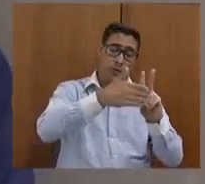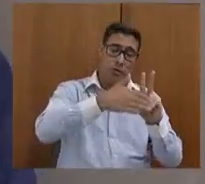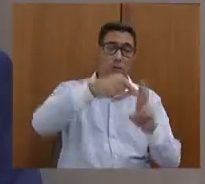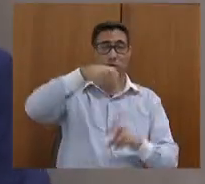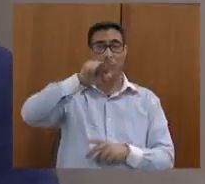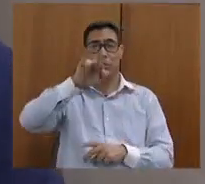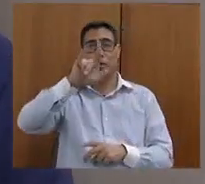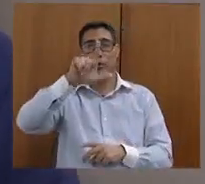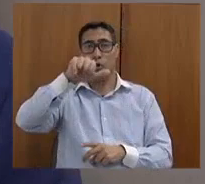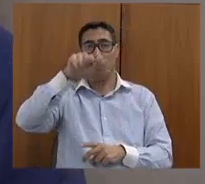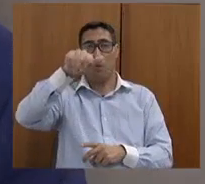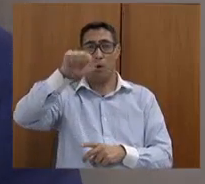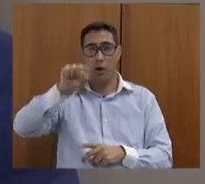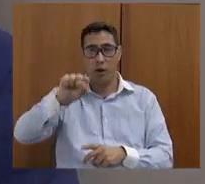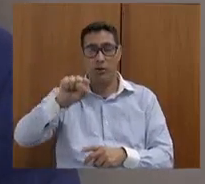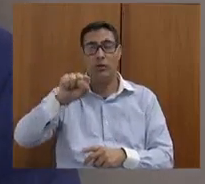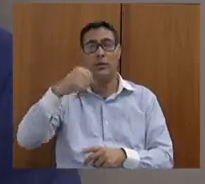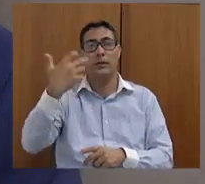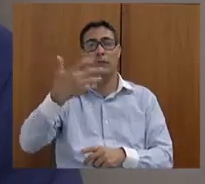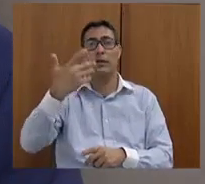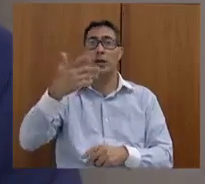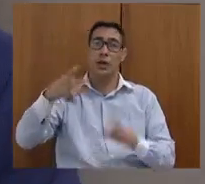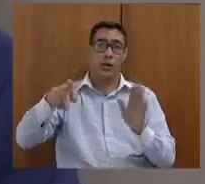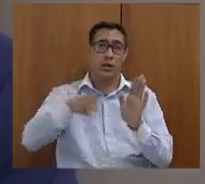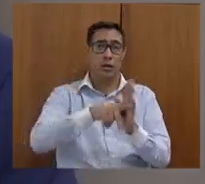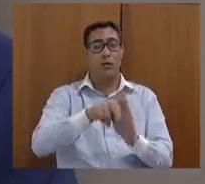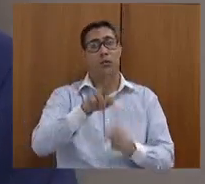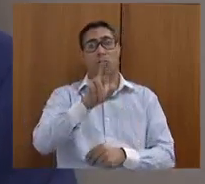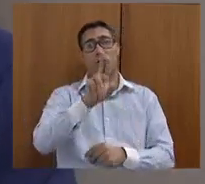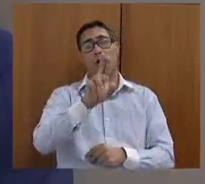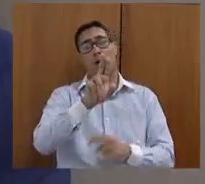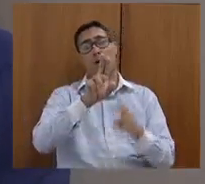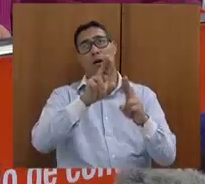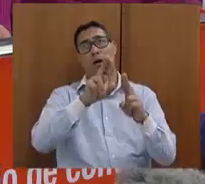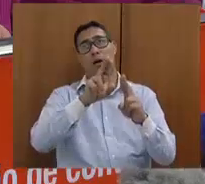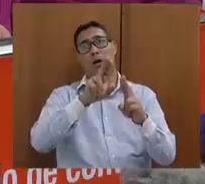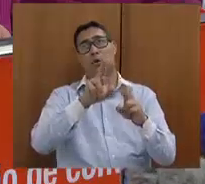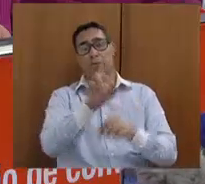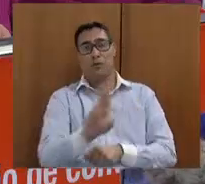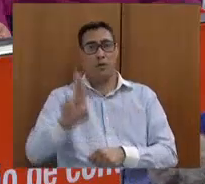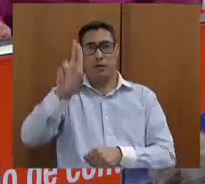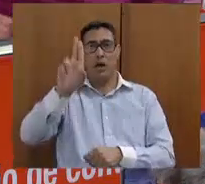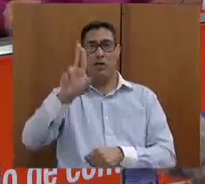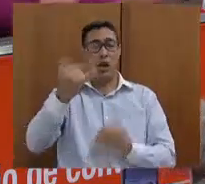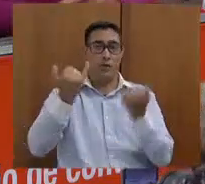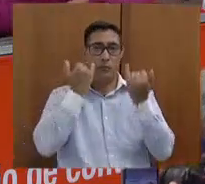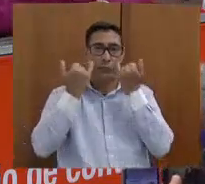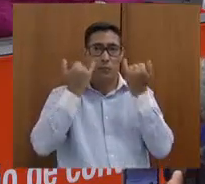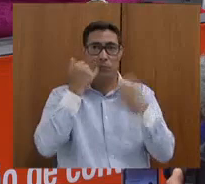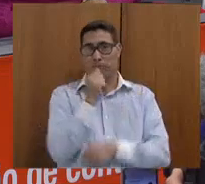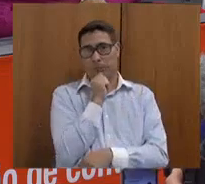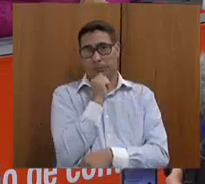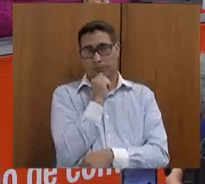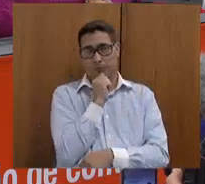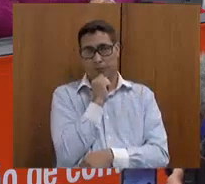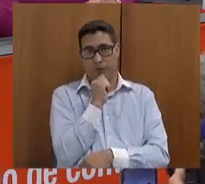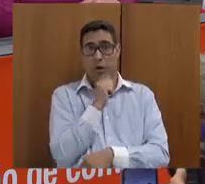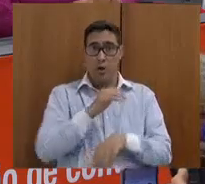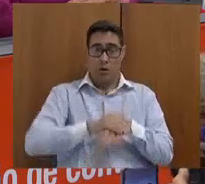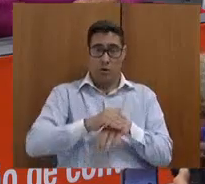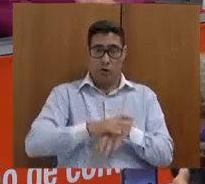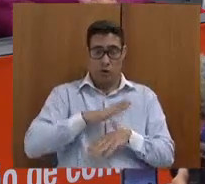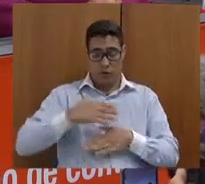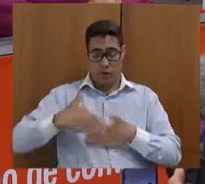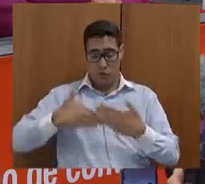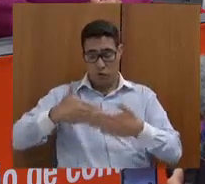do programa de benefício das Universidades eu não tenho esse recorte o que eu tenho aqui são que nós evoluímos